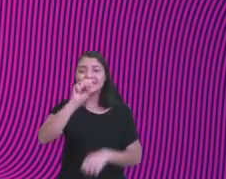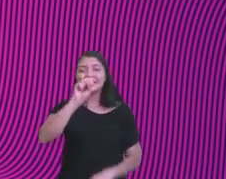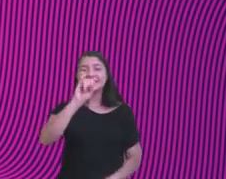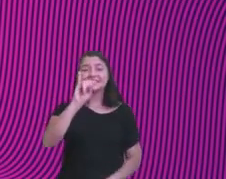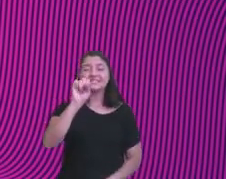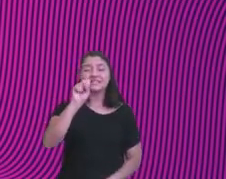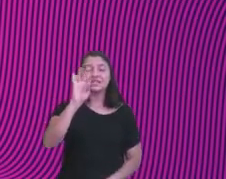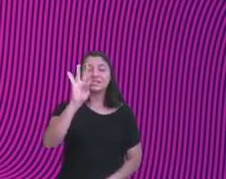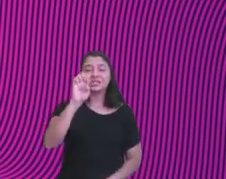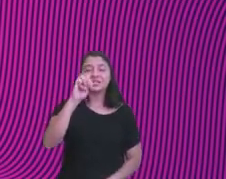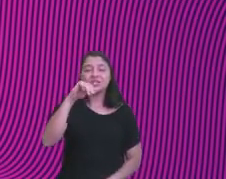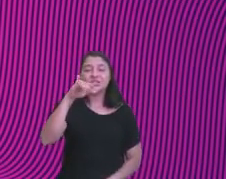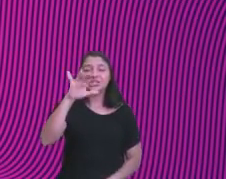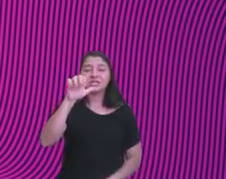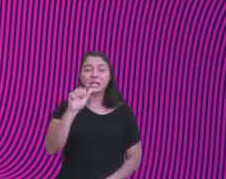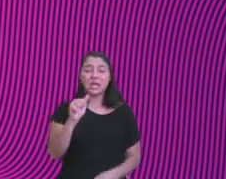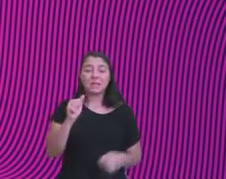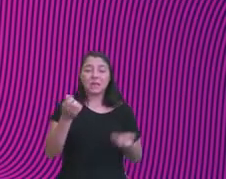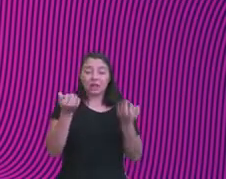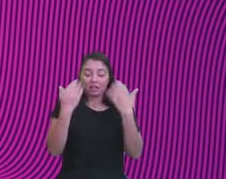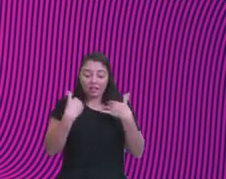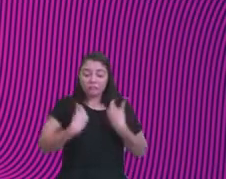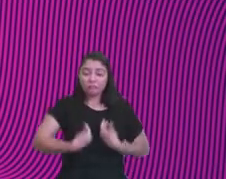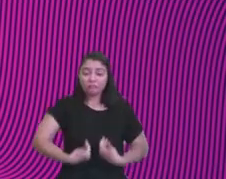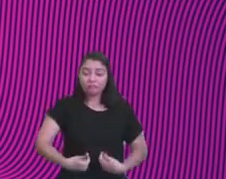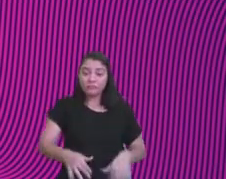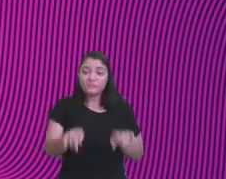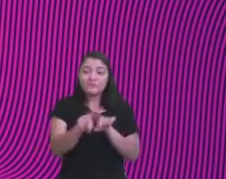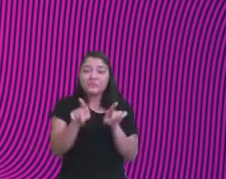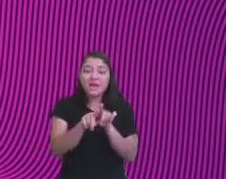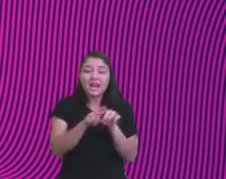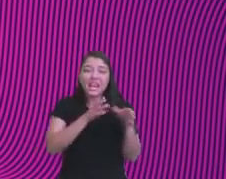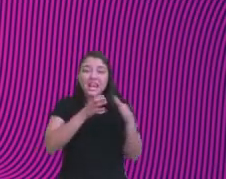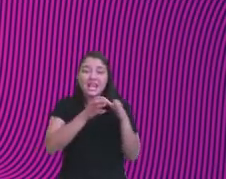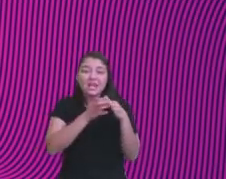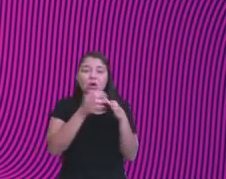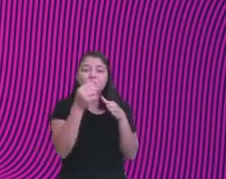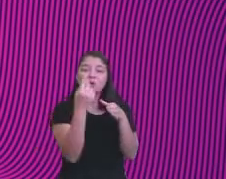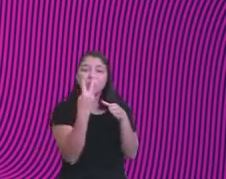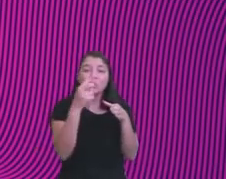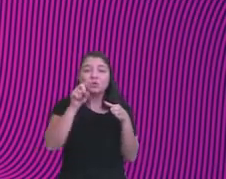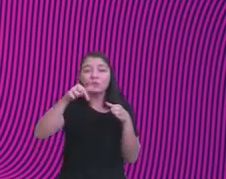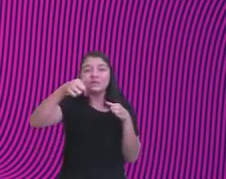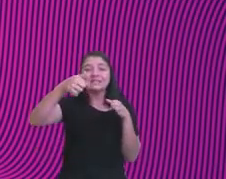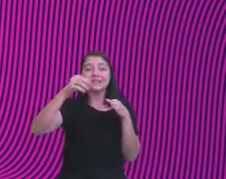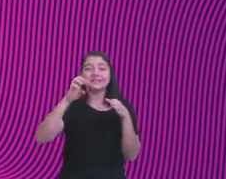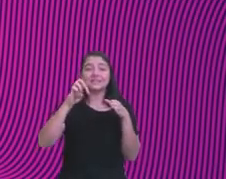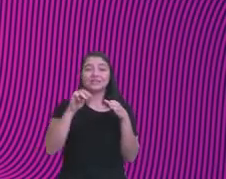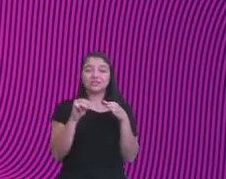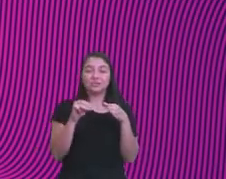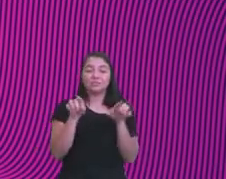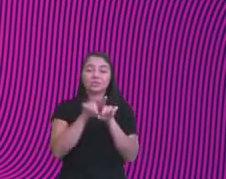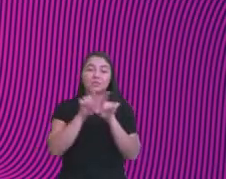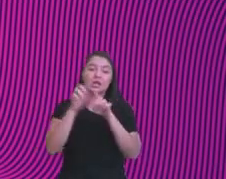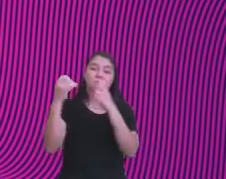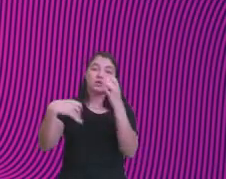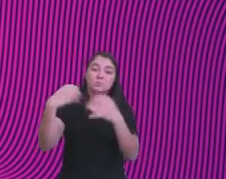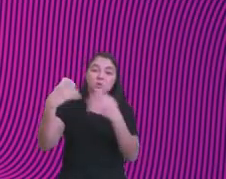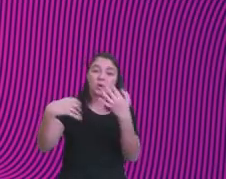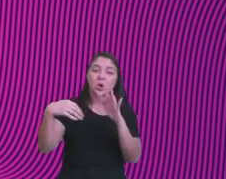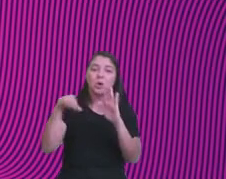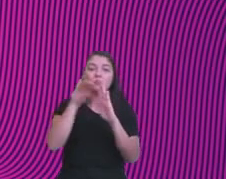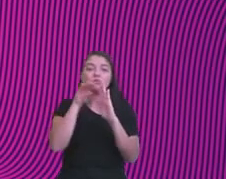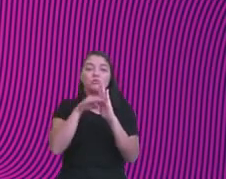retal, desse tamanho, com todos esses comemorativos que foram colocados aqui, linfonodos positivos,